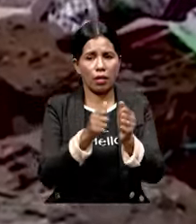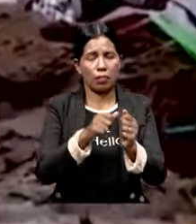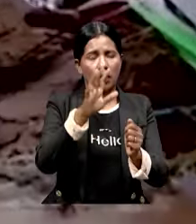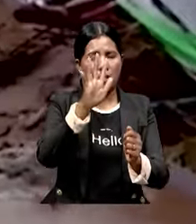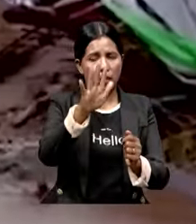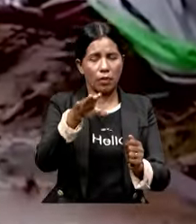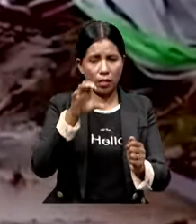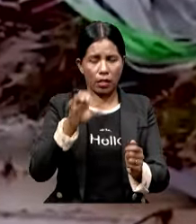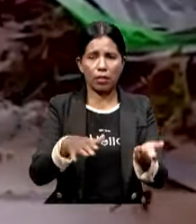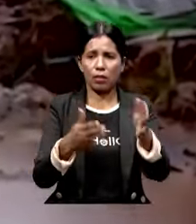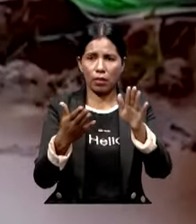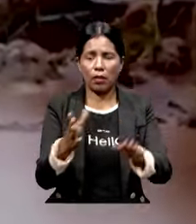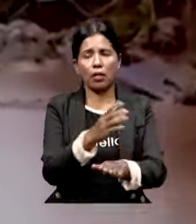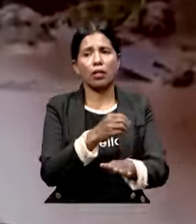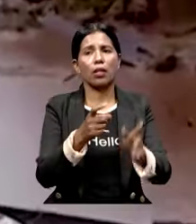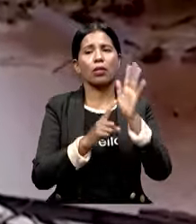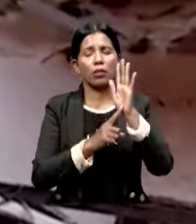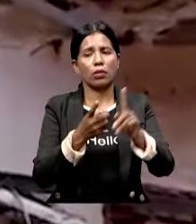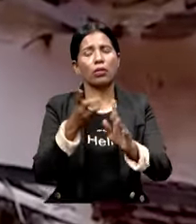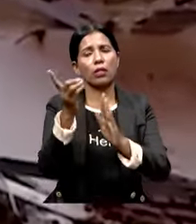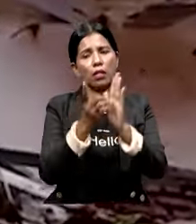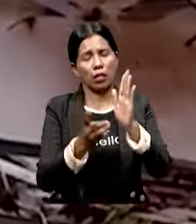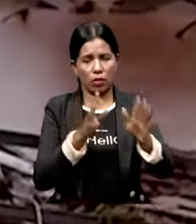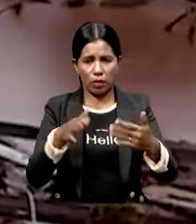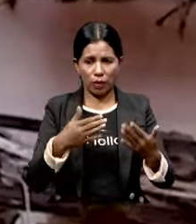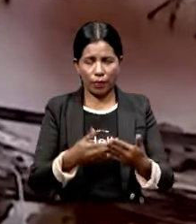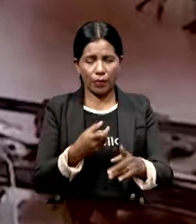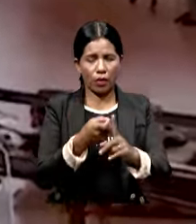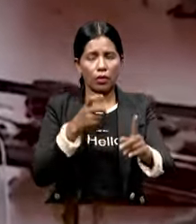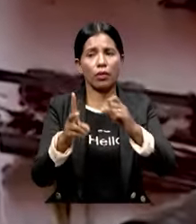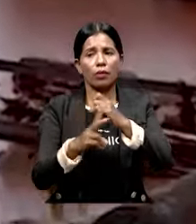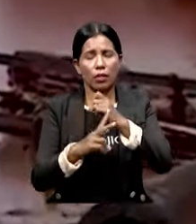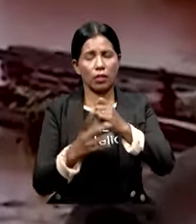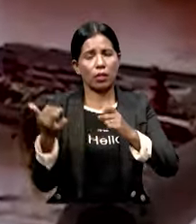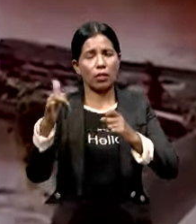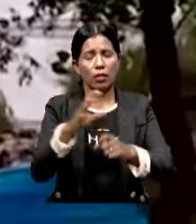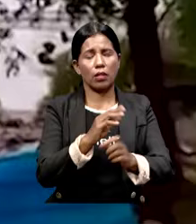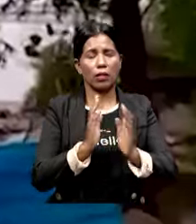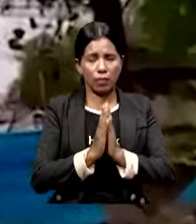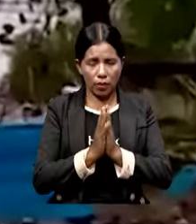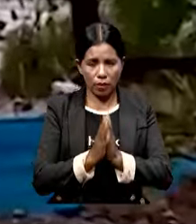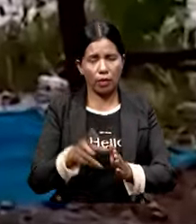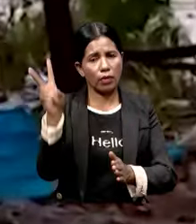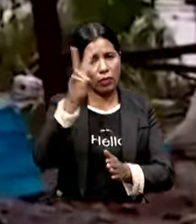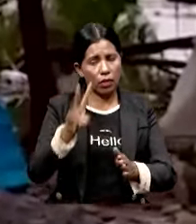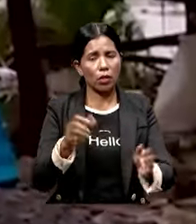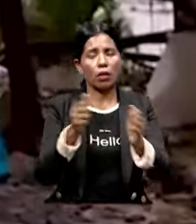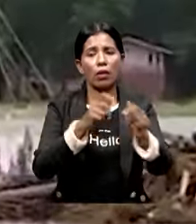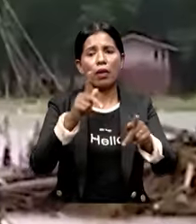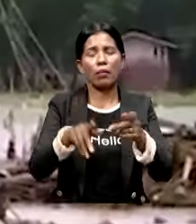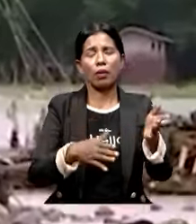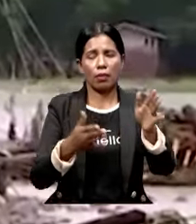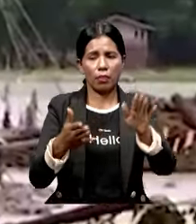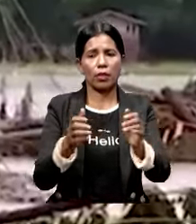lima recém Macmate, a atuir russi dados oficial sira. Maioria russi vítima sira maqui a Myanmar no Vietnã, ho ema mate liu